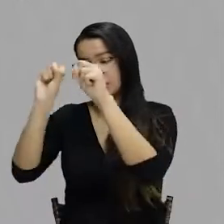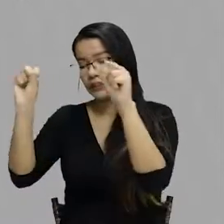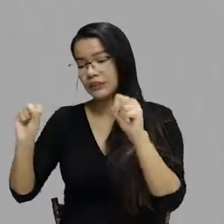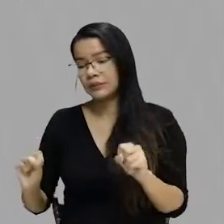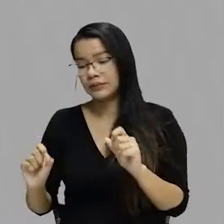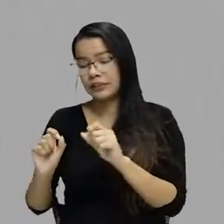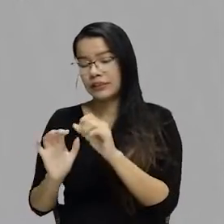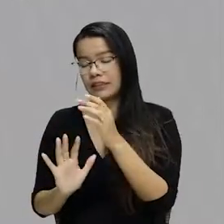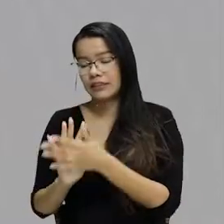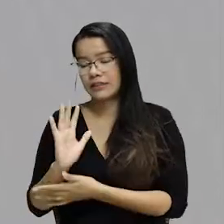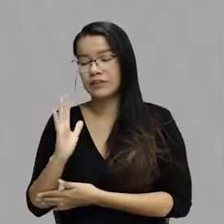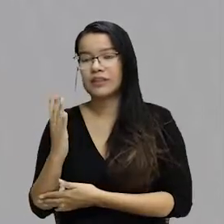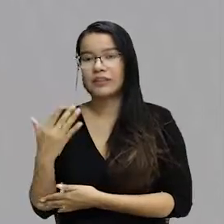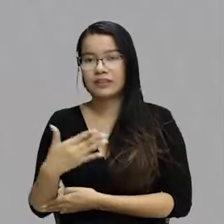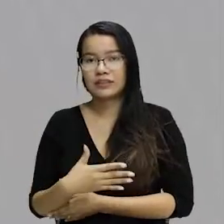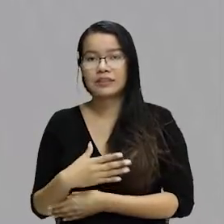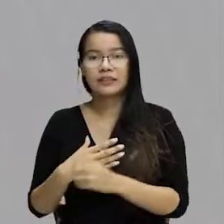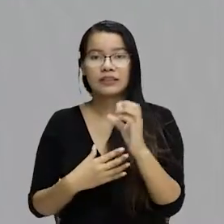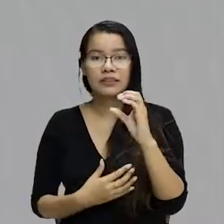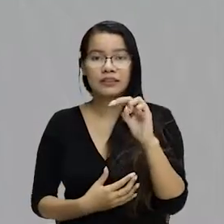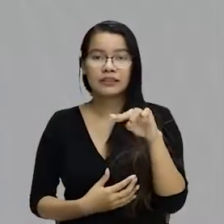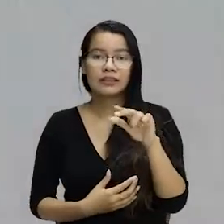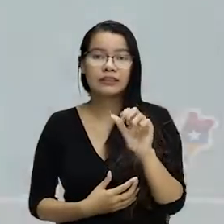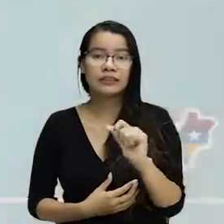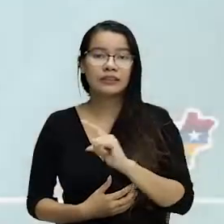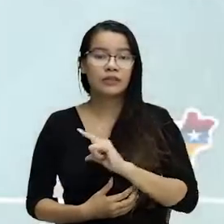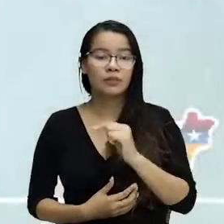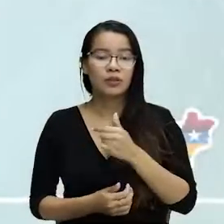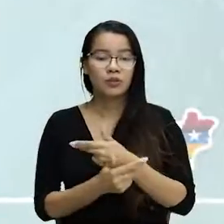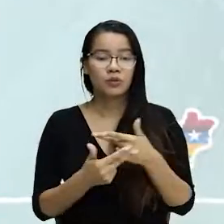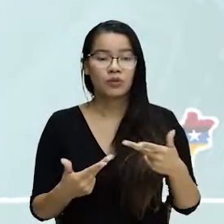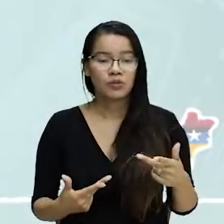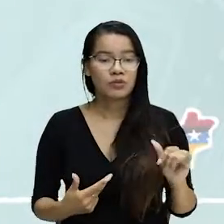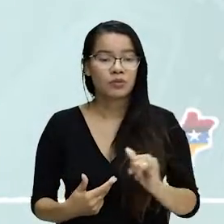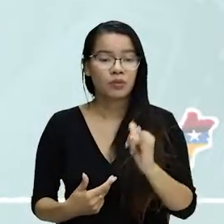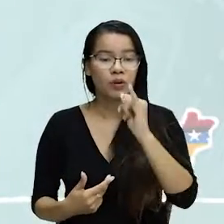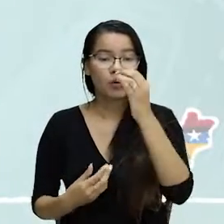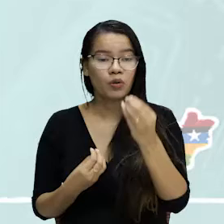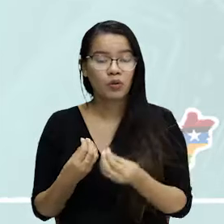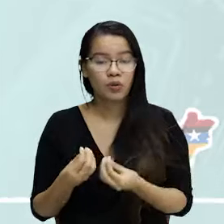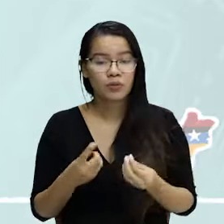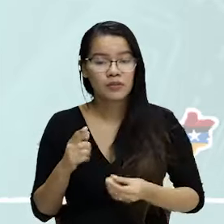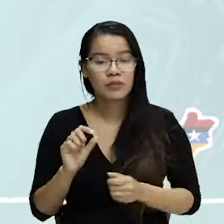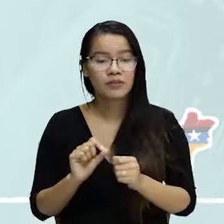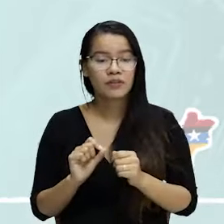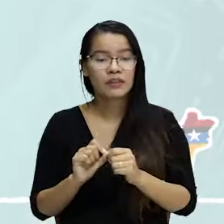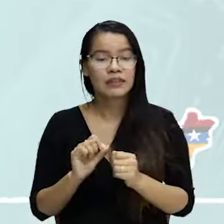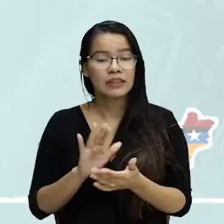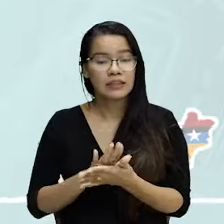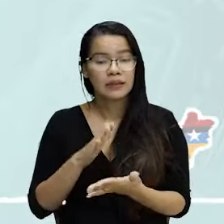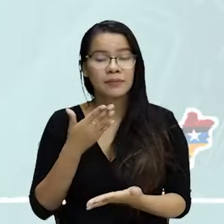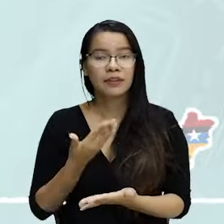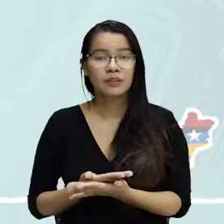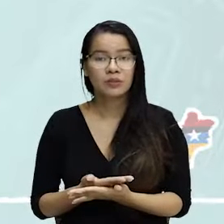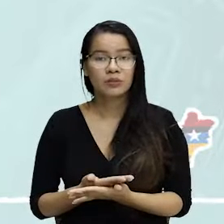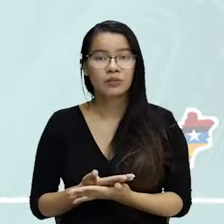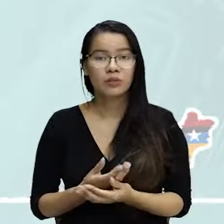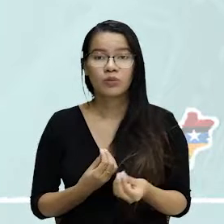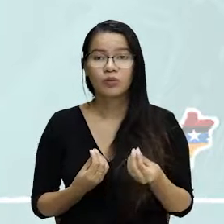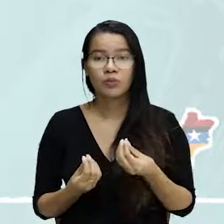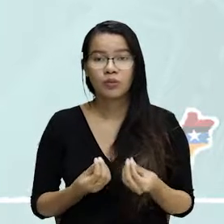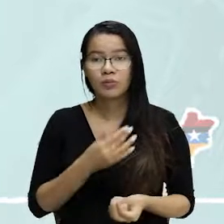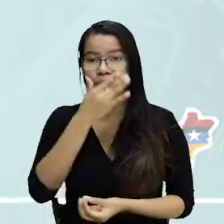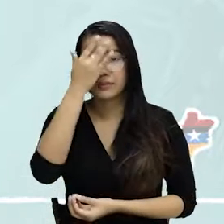montagem de cena, dramaturgia. Aí vem uma coisa importante, que é como você faz a interpretação disso, como quem